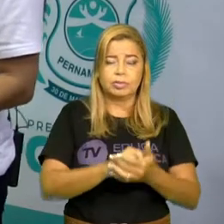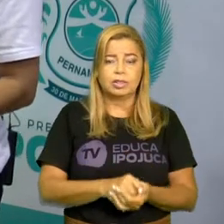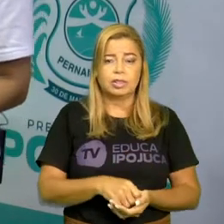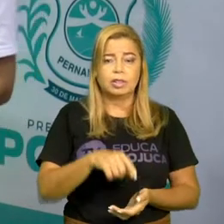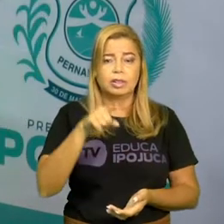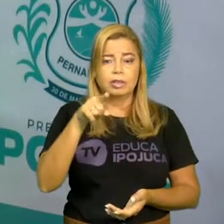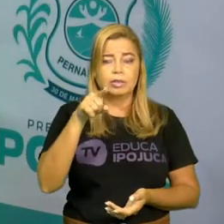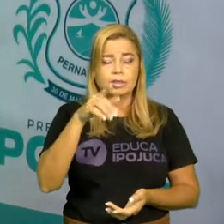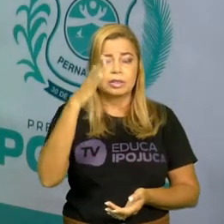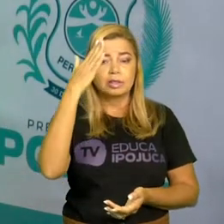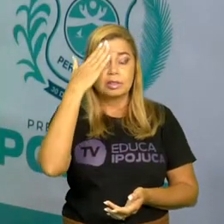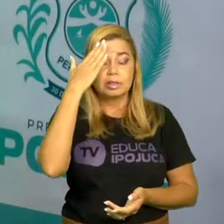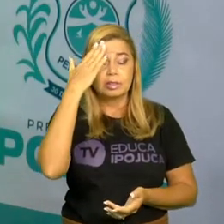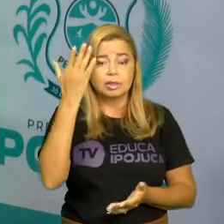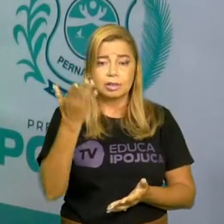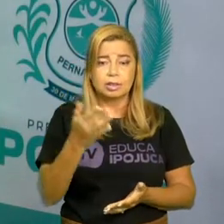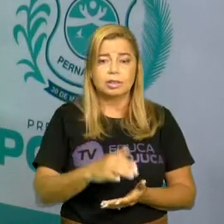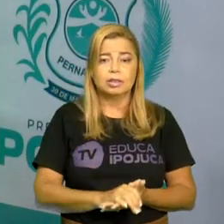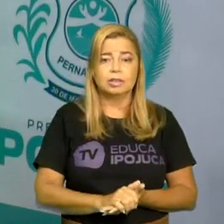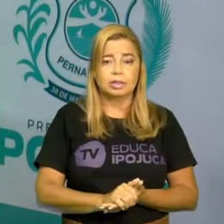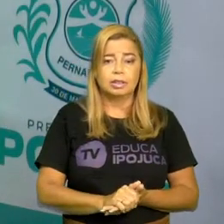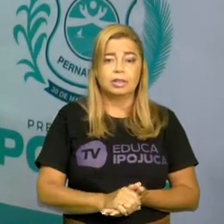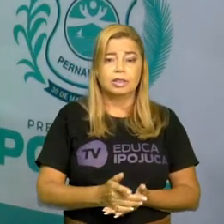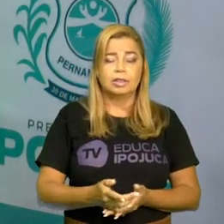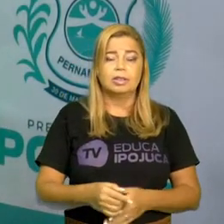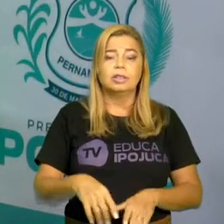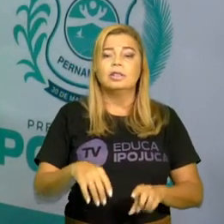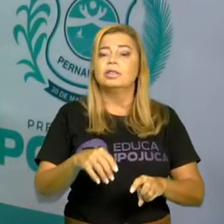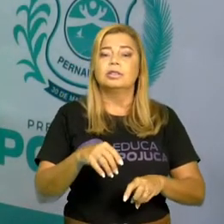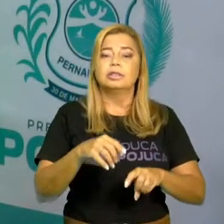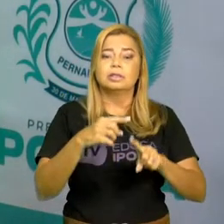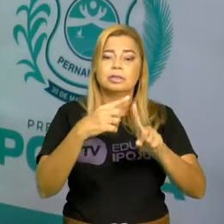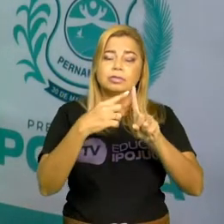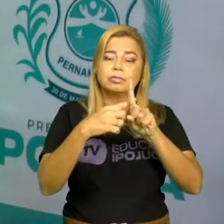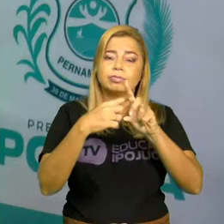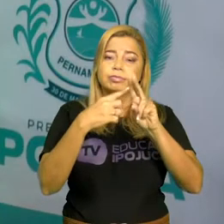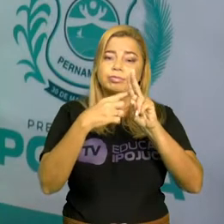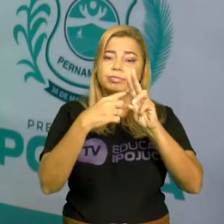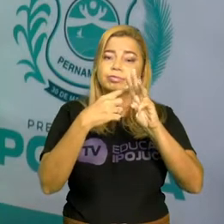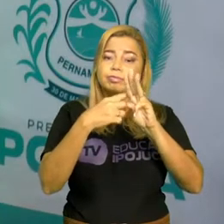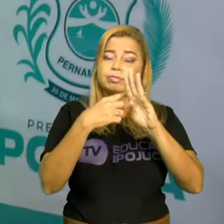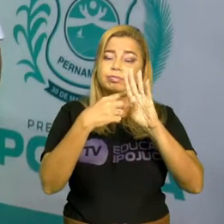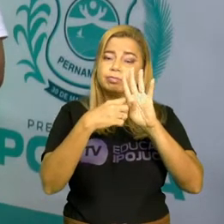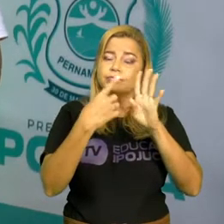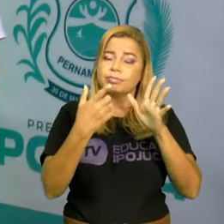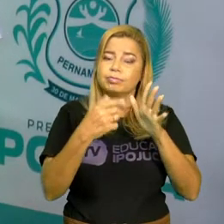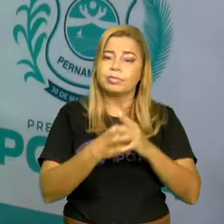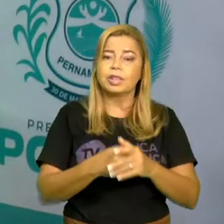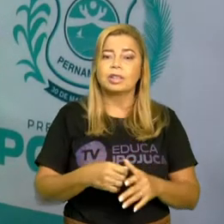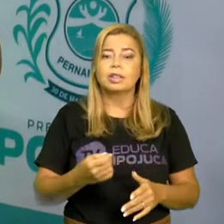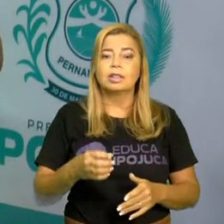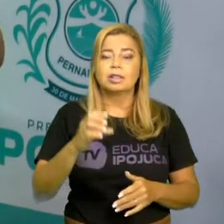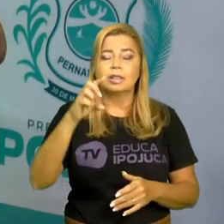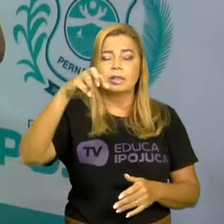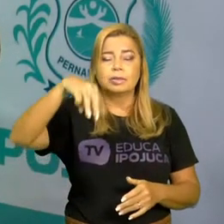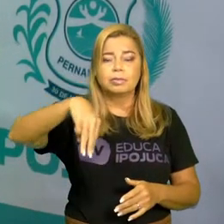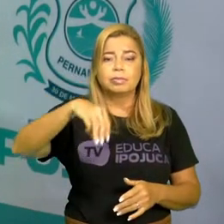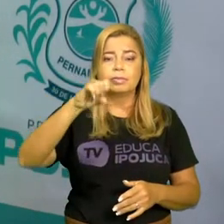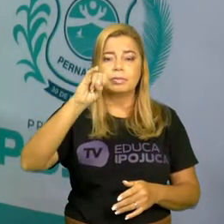entender, aqui você tem dezena, unidade, centena e milhar. Mas ao mesmo tempo você vai